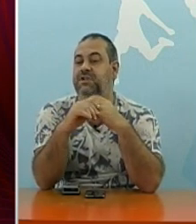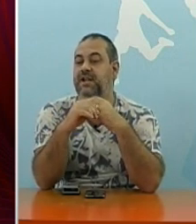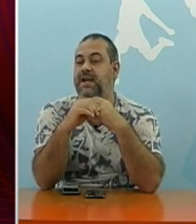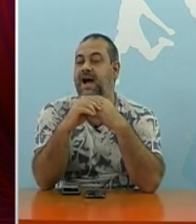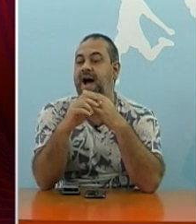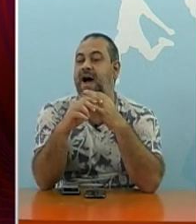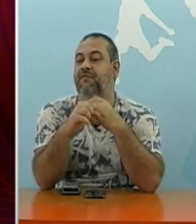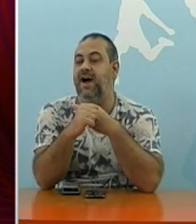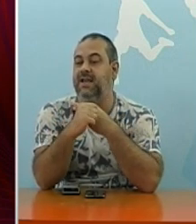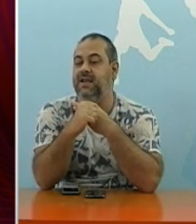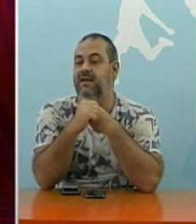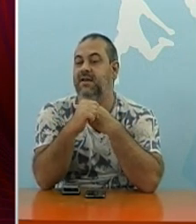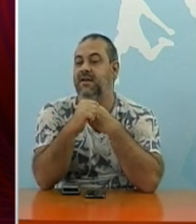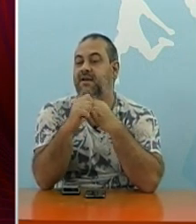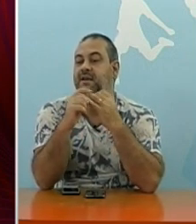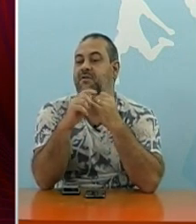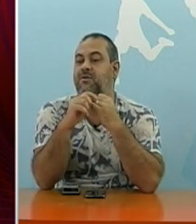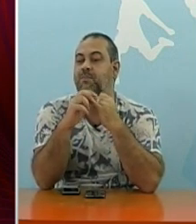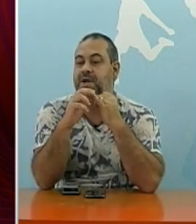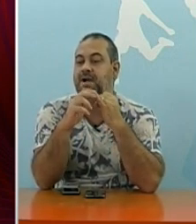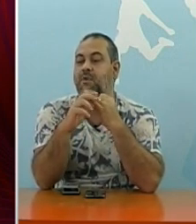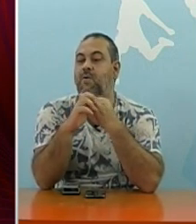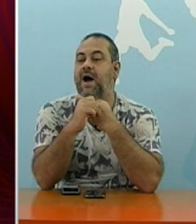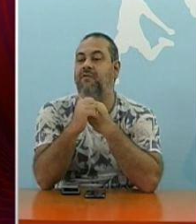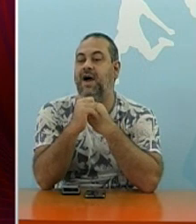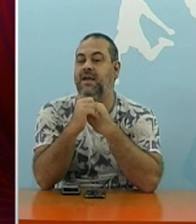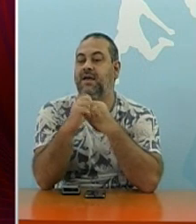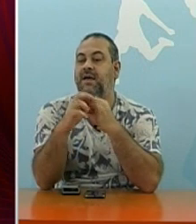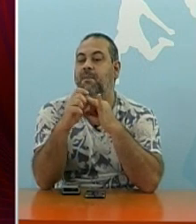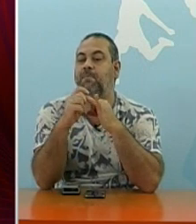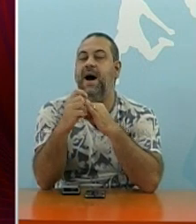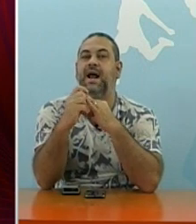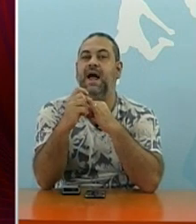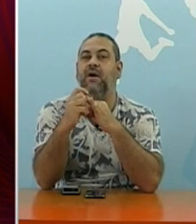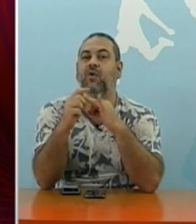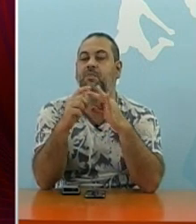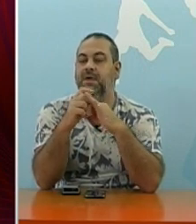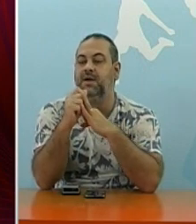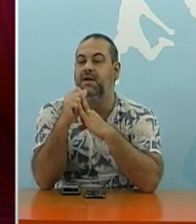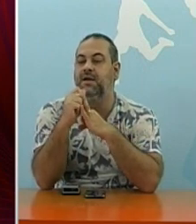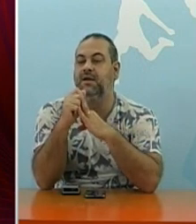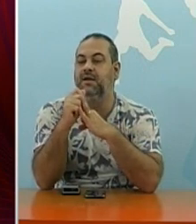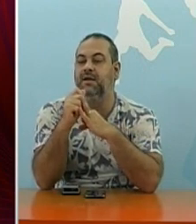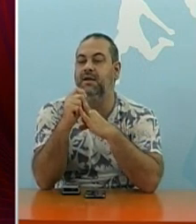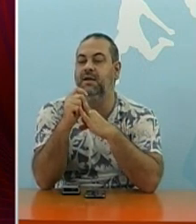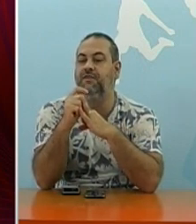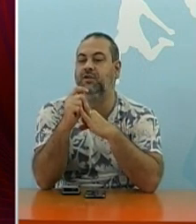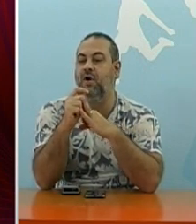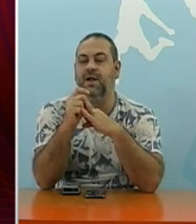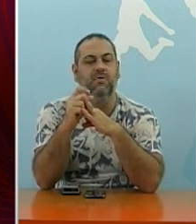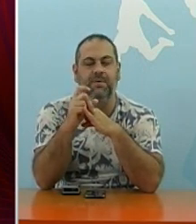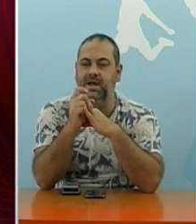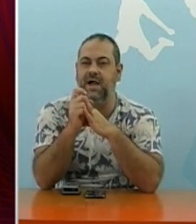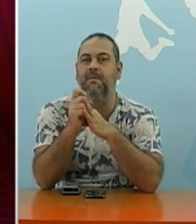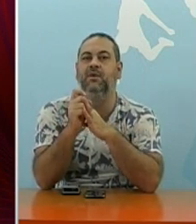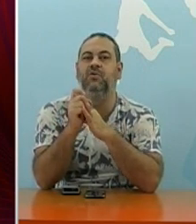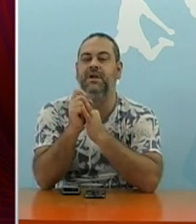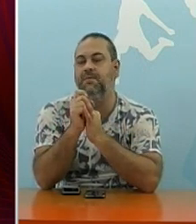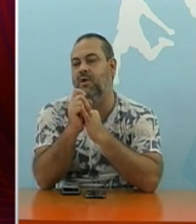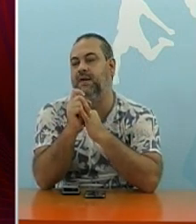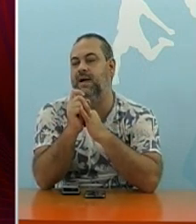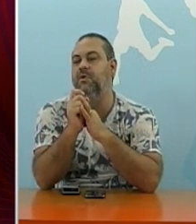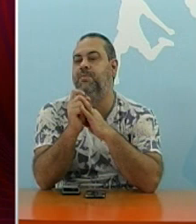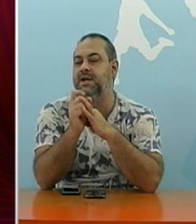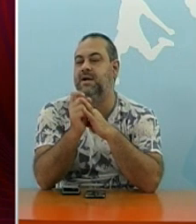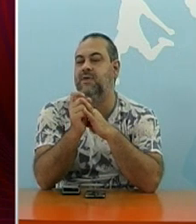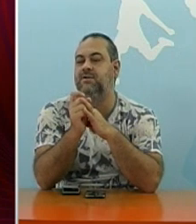dessa tela eu diria Avaí, não brinca com Avaí, Paraná Clube e Vitória. Não brinca. Ah, mandou o Geninho